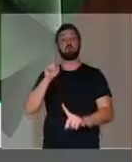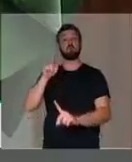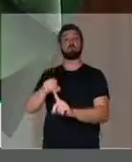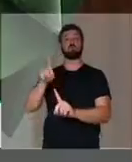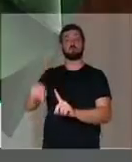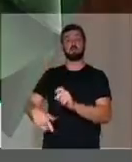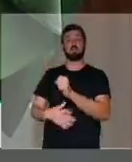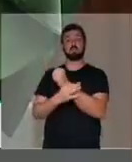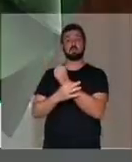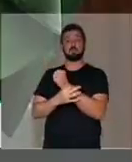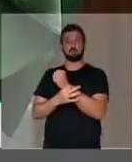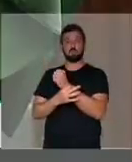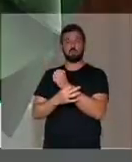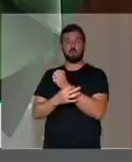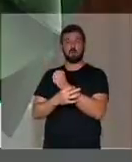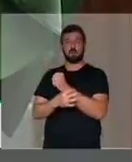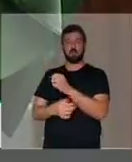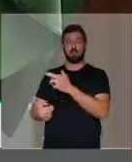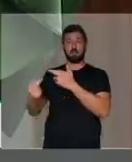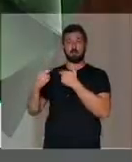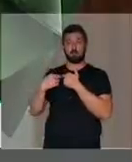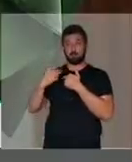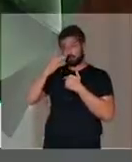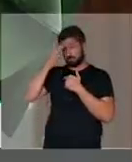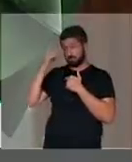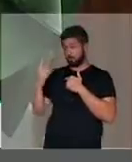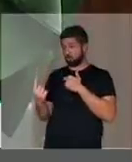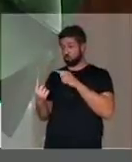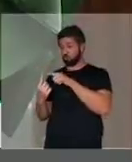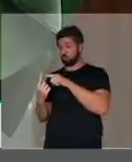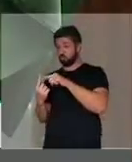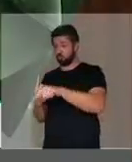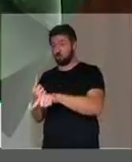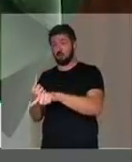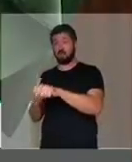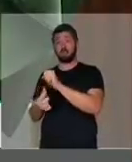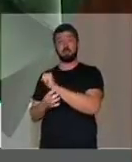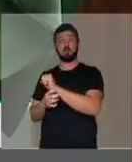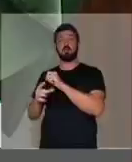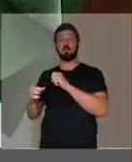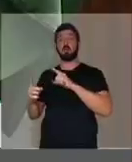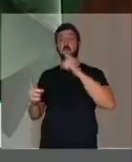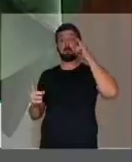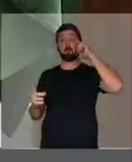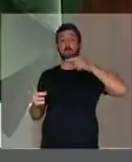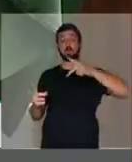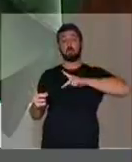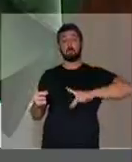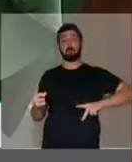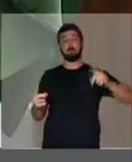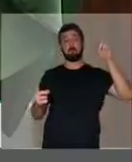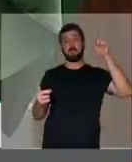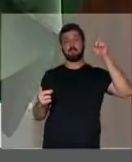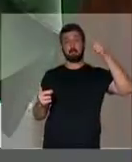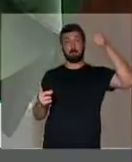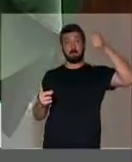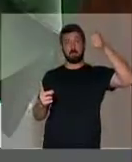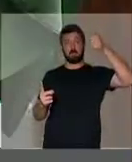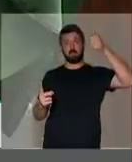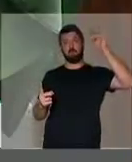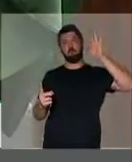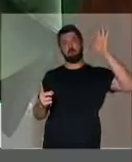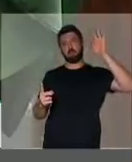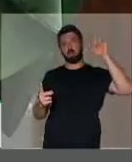objetiva assegurar a subordinação do interventor exclusivamente aos comandos do Presidente da República e às leis